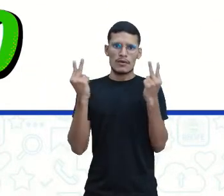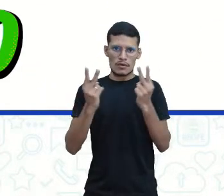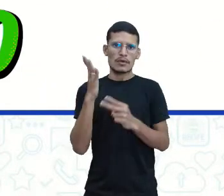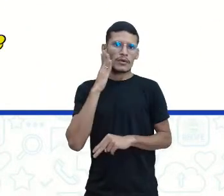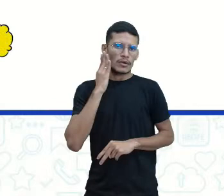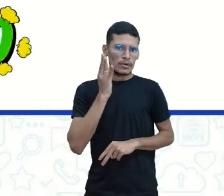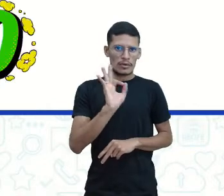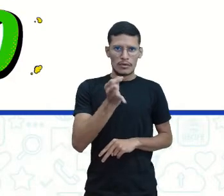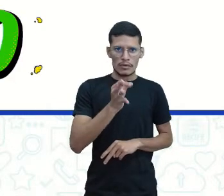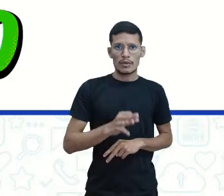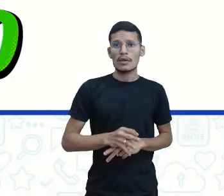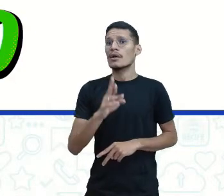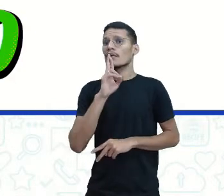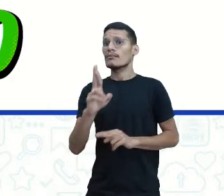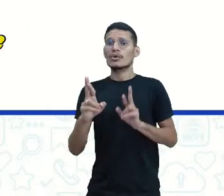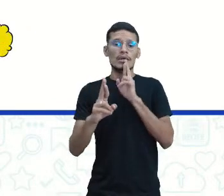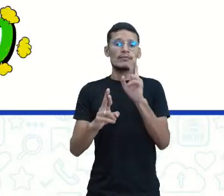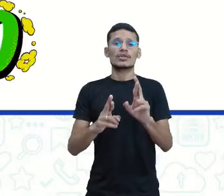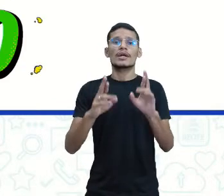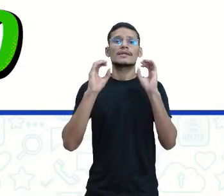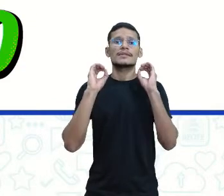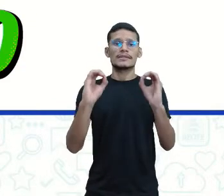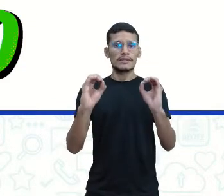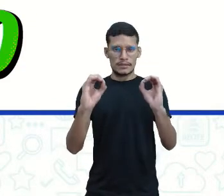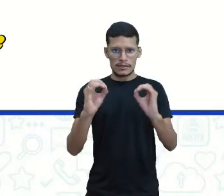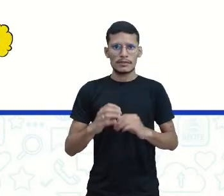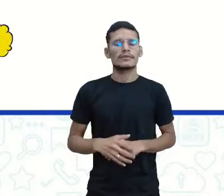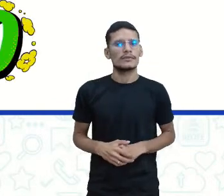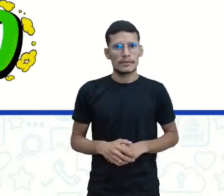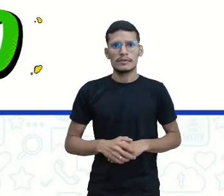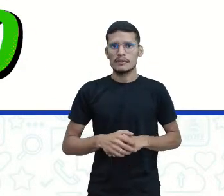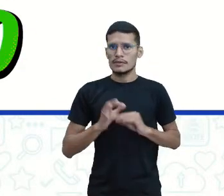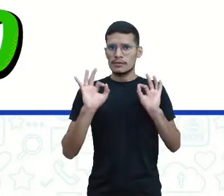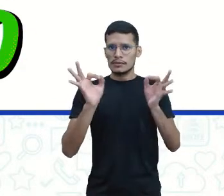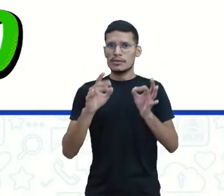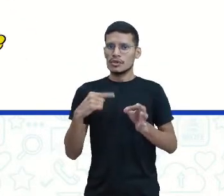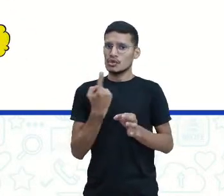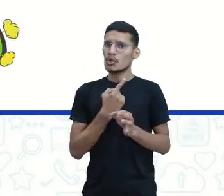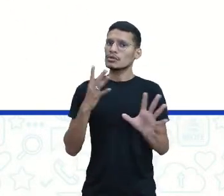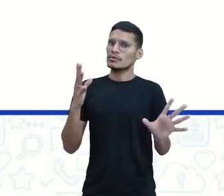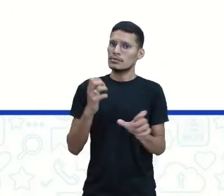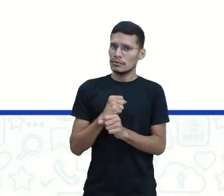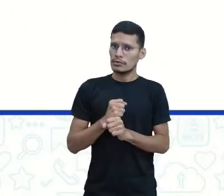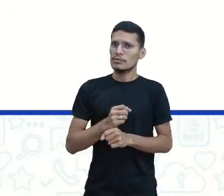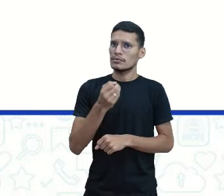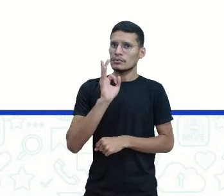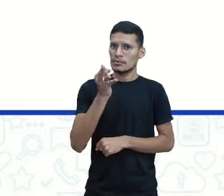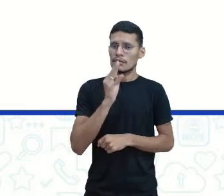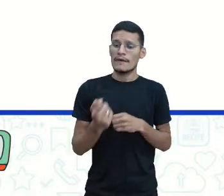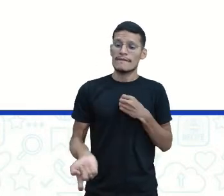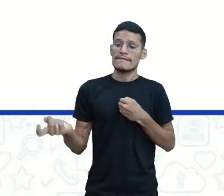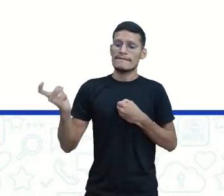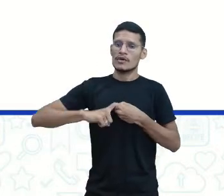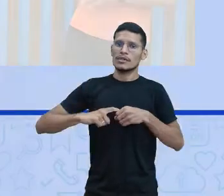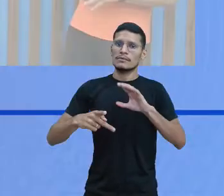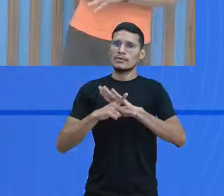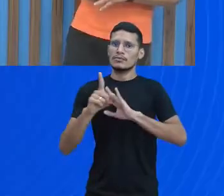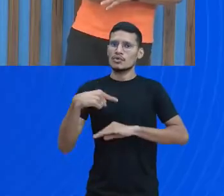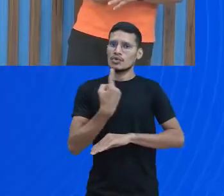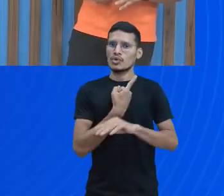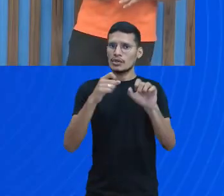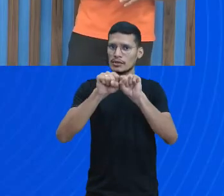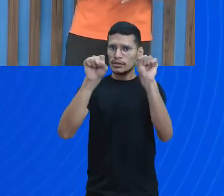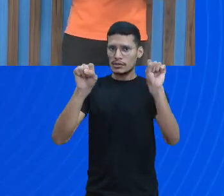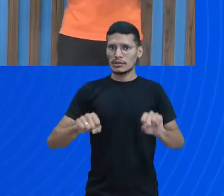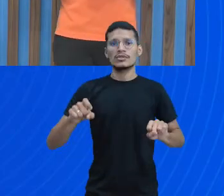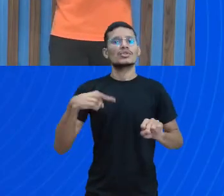tá bom? Então, a resposta disso aí vai ser igual a 0, quando a gente efetuar a soma. Então, voltando lá para o nosso sistema,